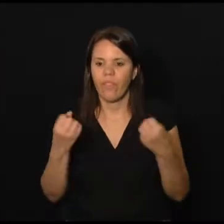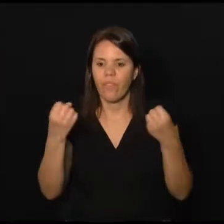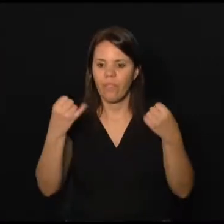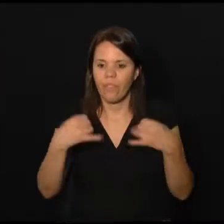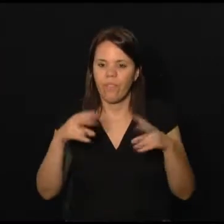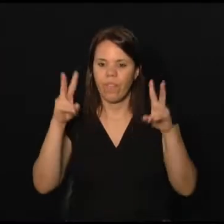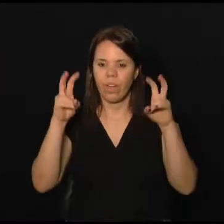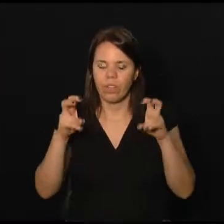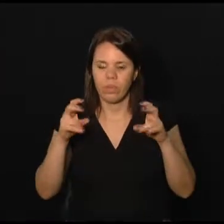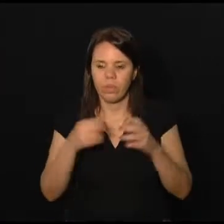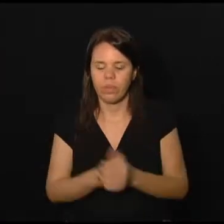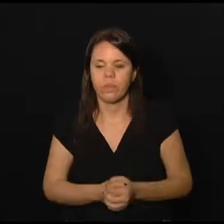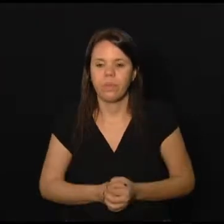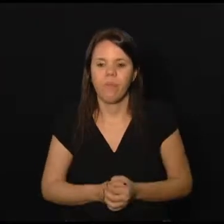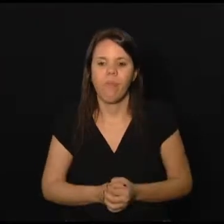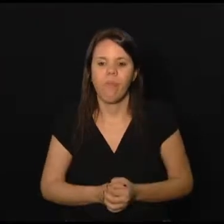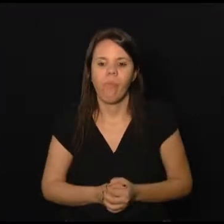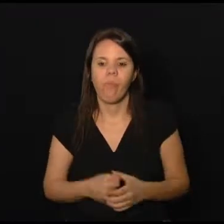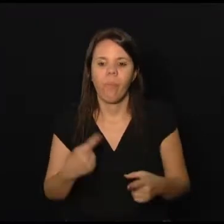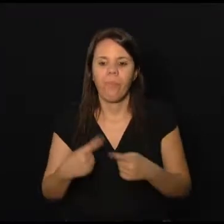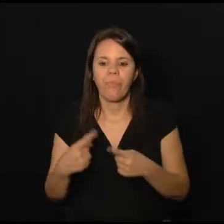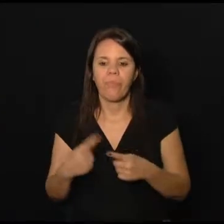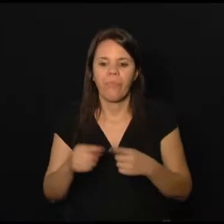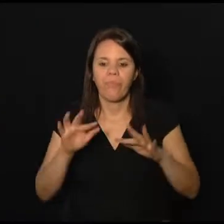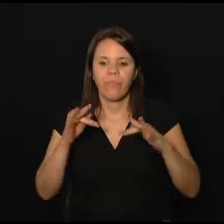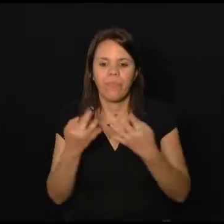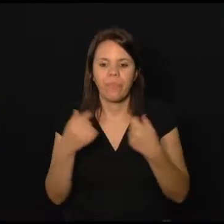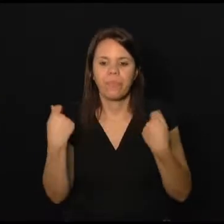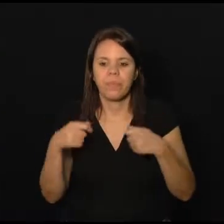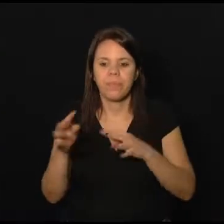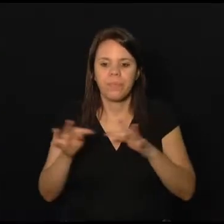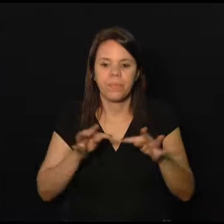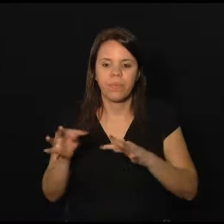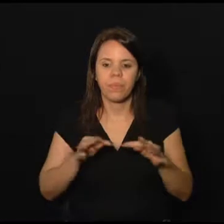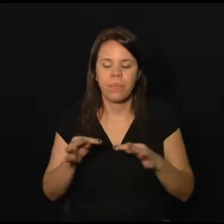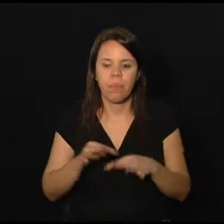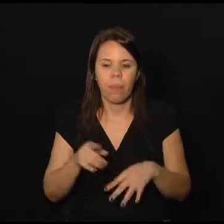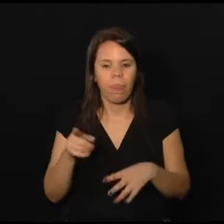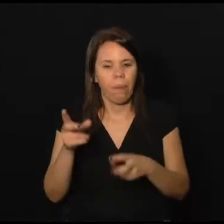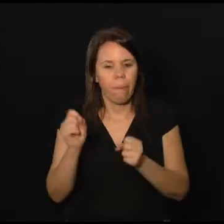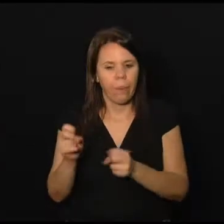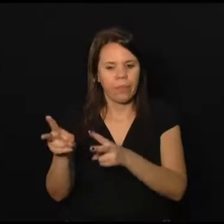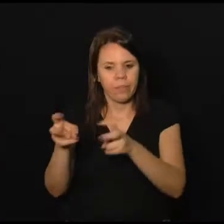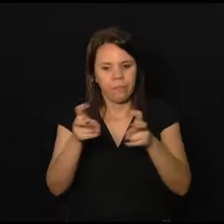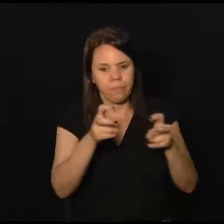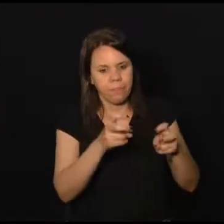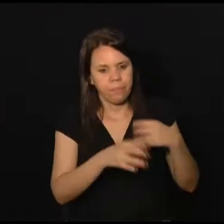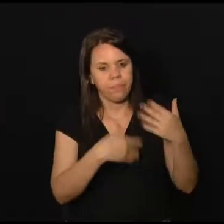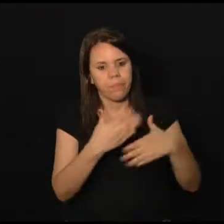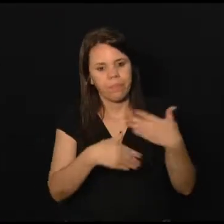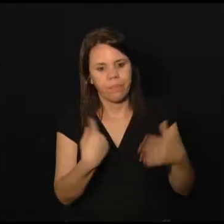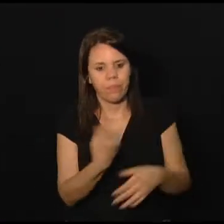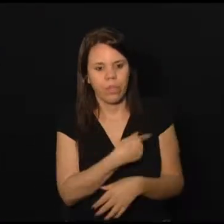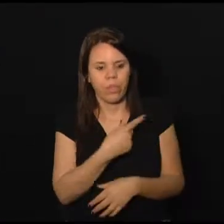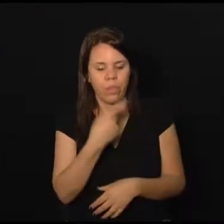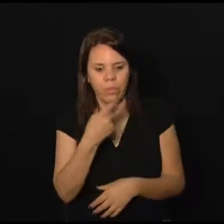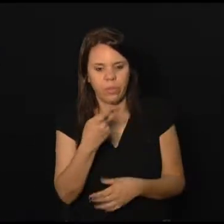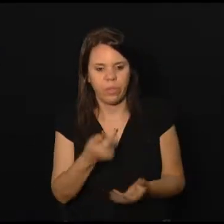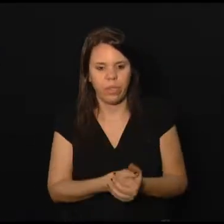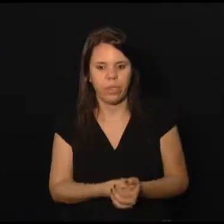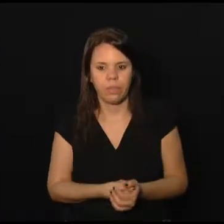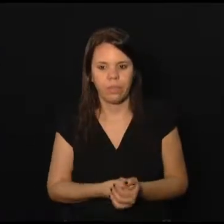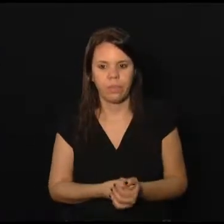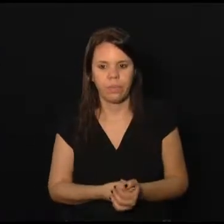isso. Então, por que a família precisa se tratar? Você pode reparar que, no decorrer do que estamos falando, olha